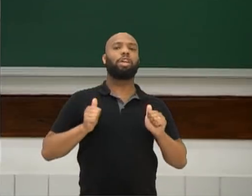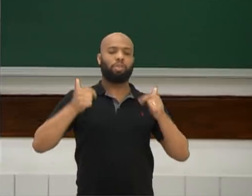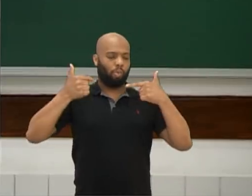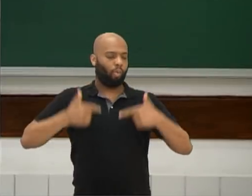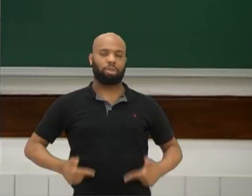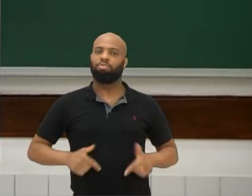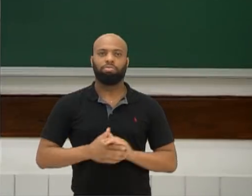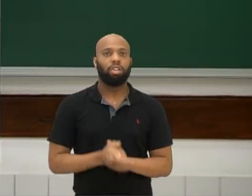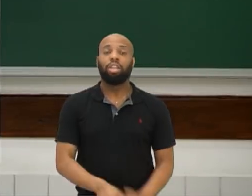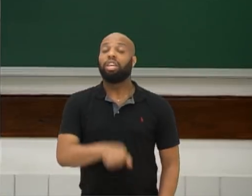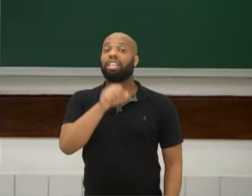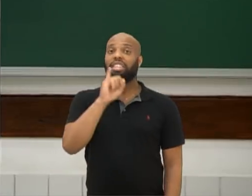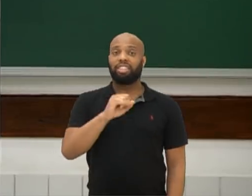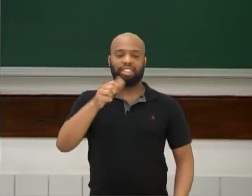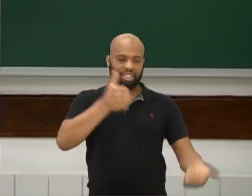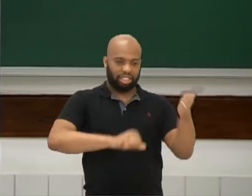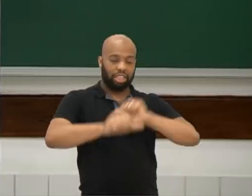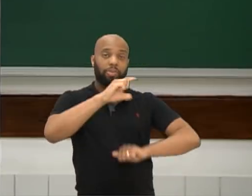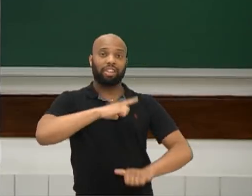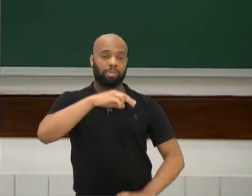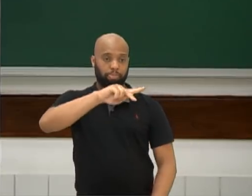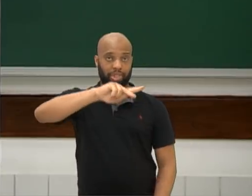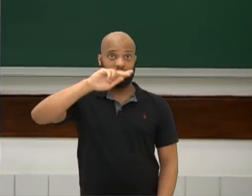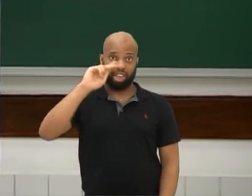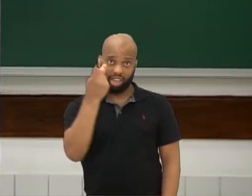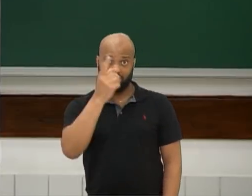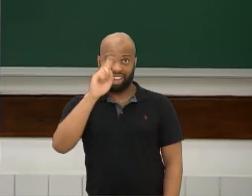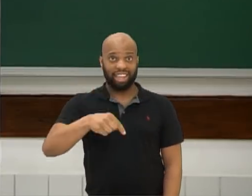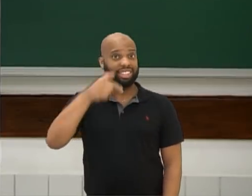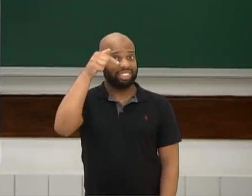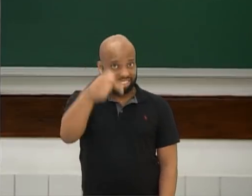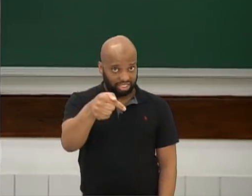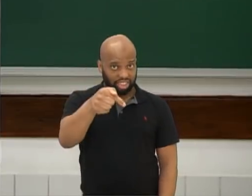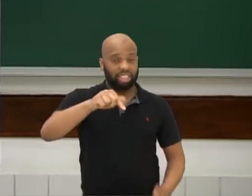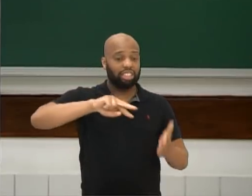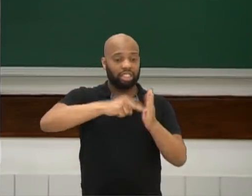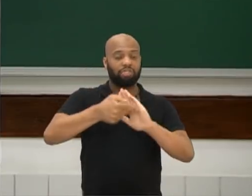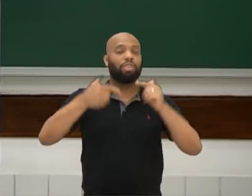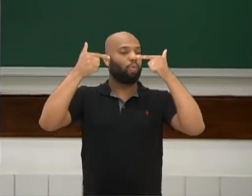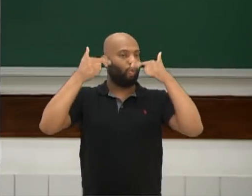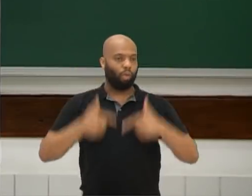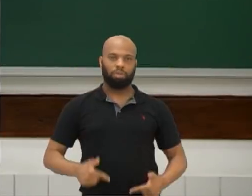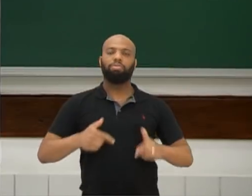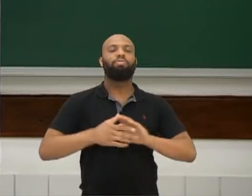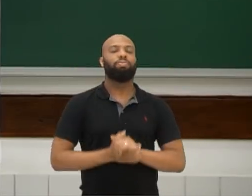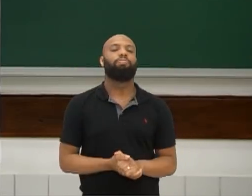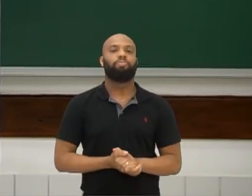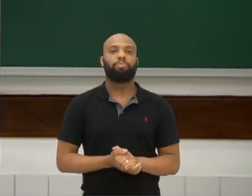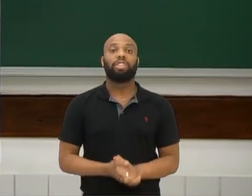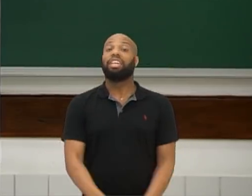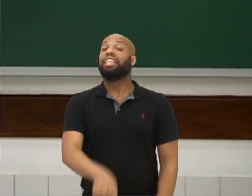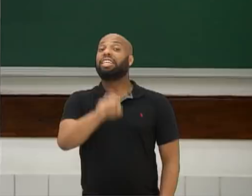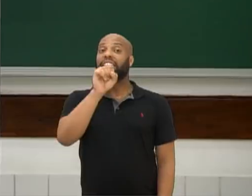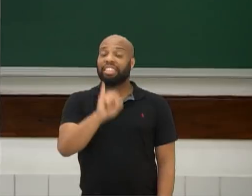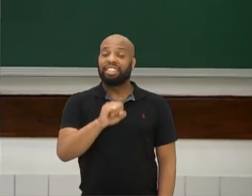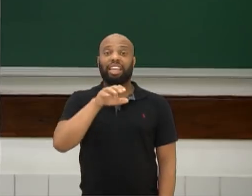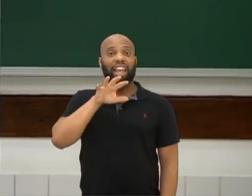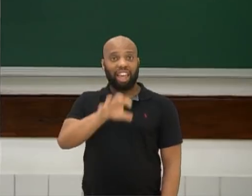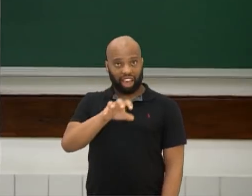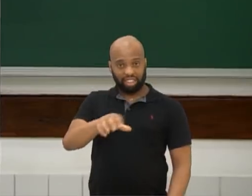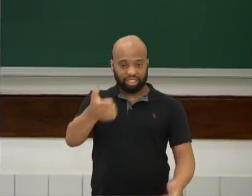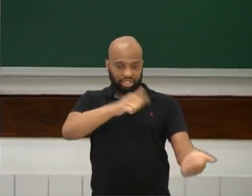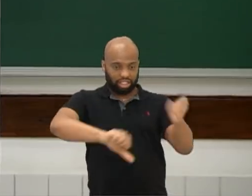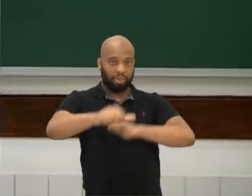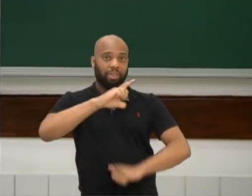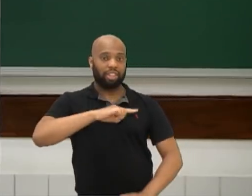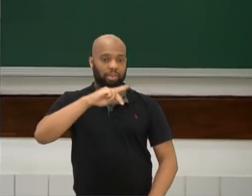Então, quando uma substância apresenta um pH exatamente igual a 7, significa que ele está neutro. Se essa substância